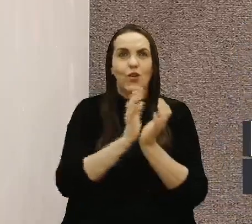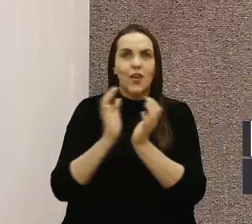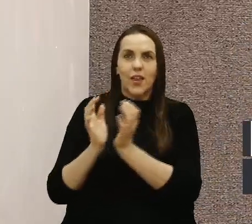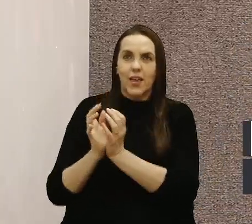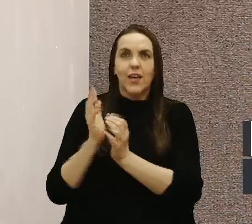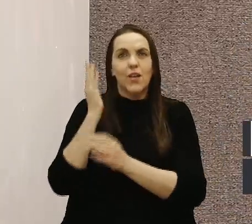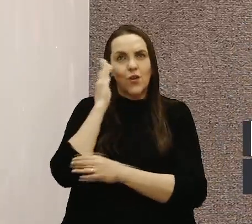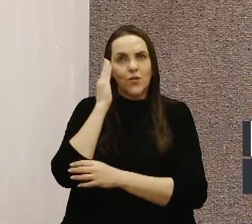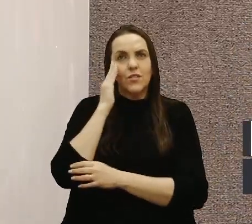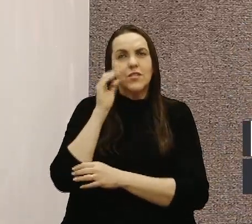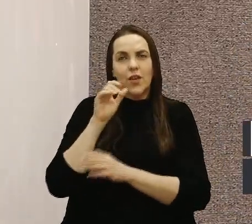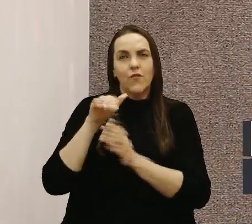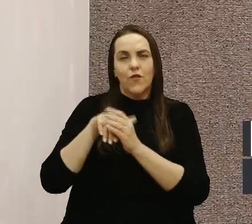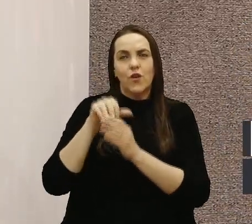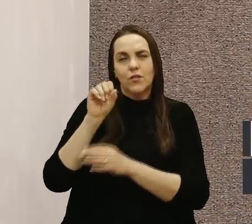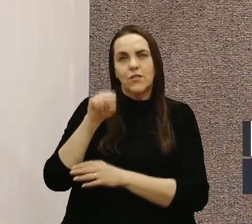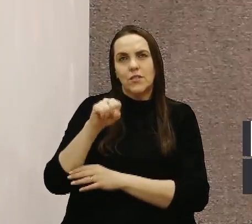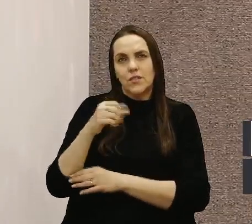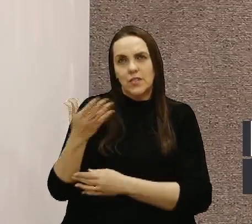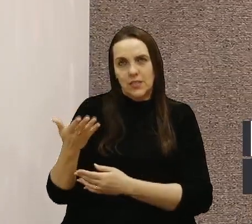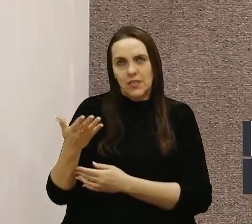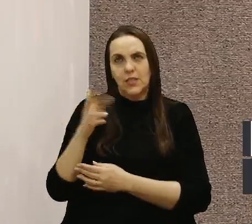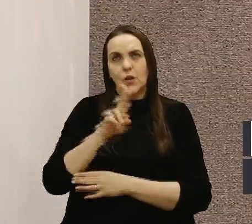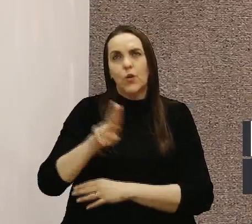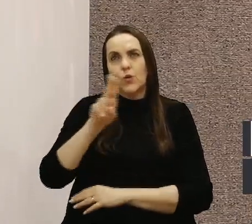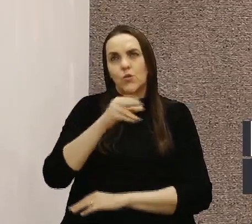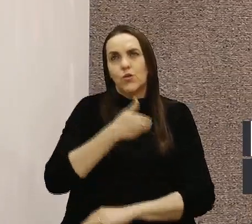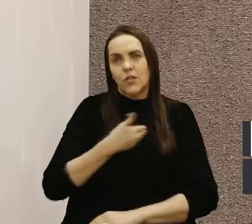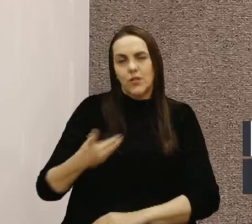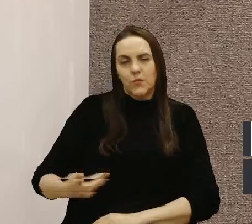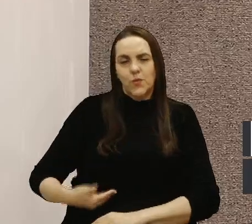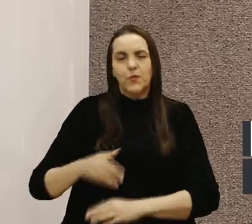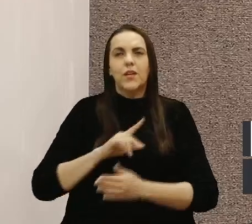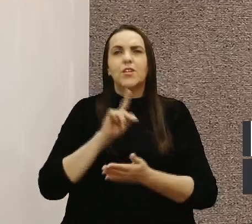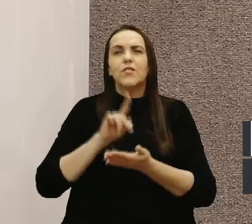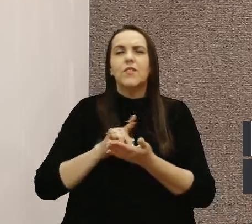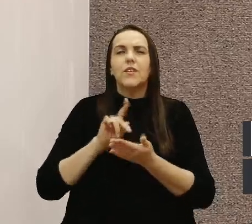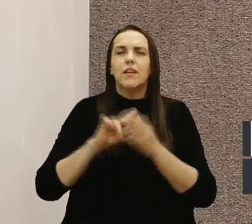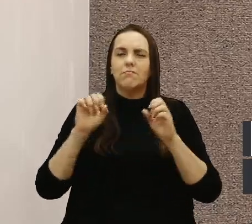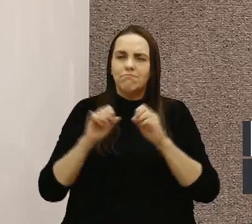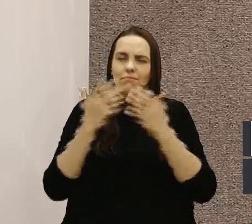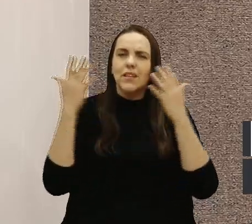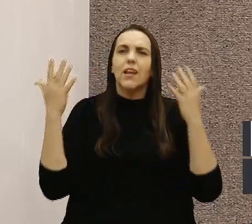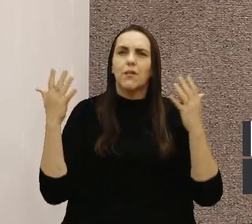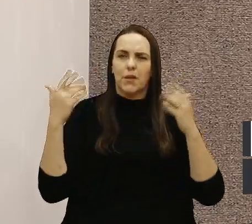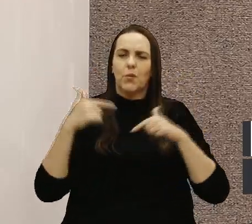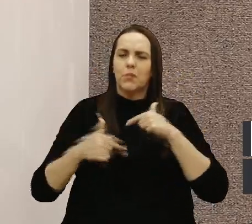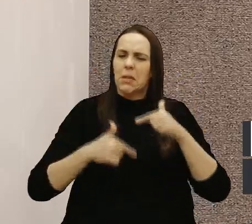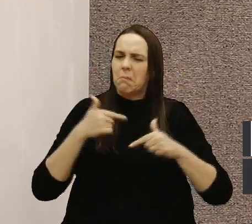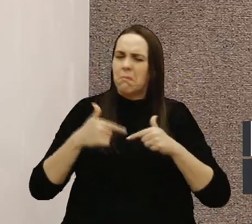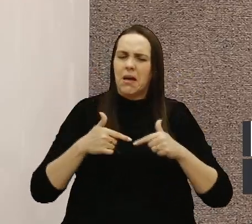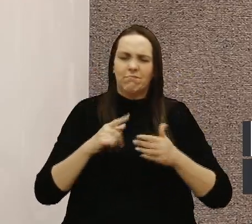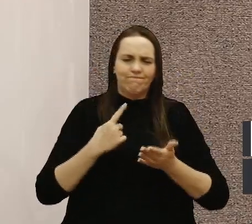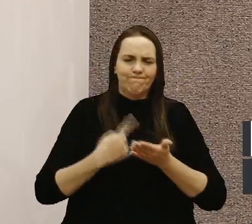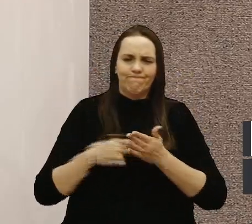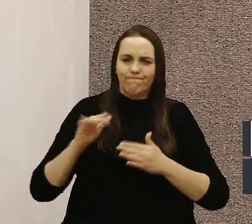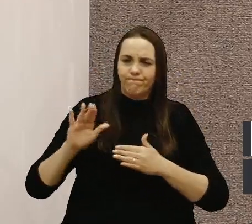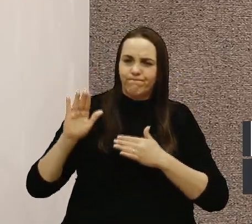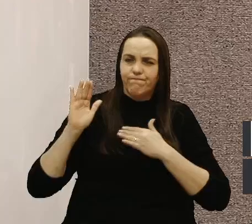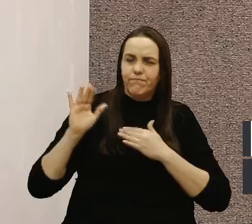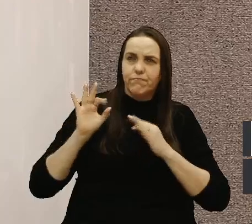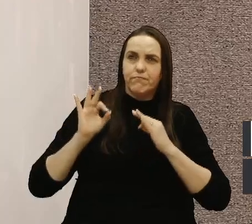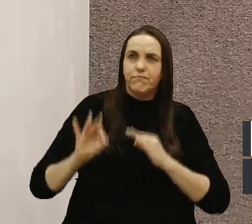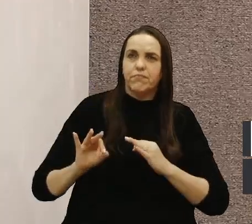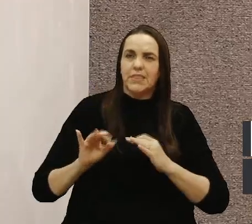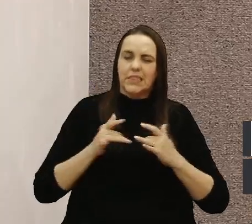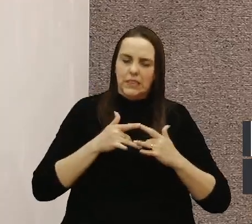favorável a essa declaração de utilidade pública e, de fato, celebrar mais uma vez o trabalho comprometido, abnegado que é feito por eles, né? Esse